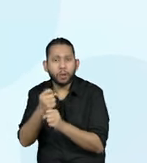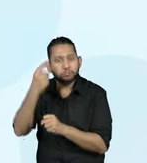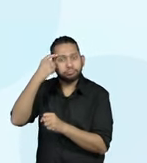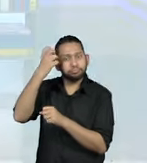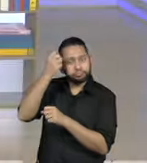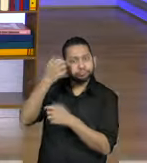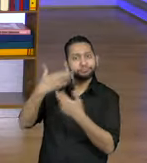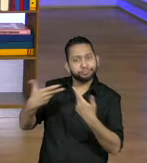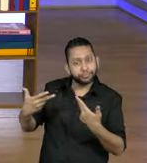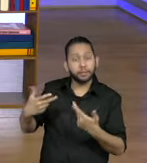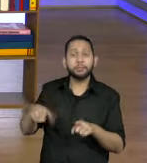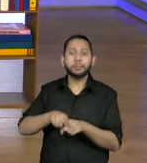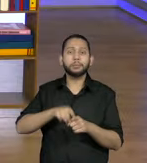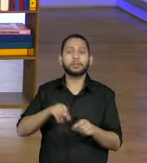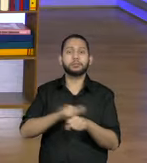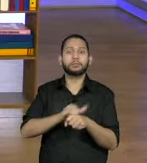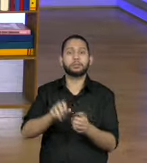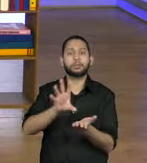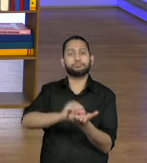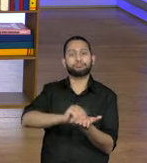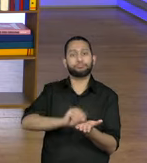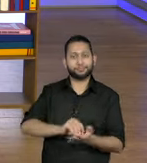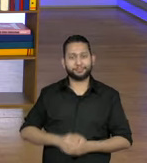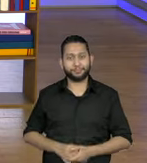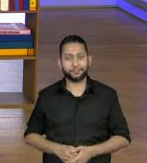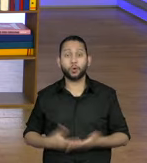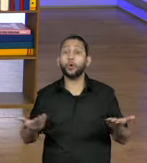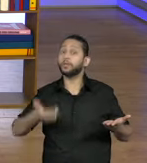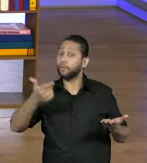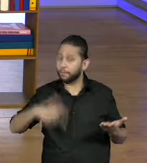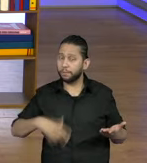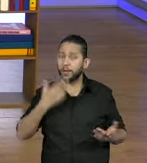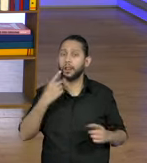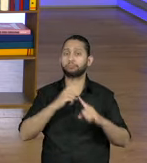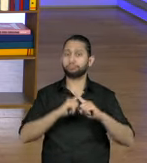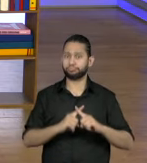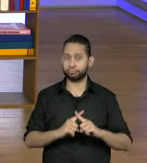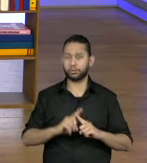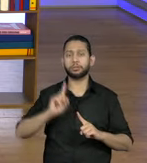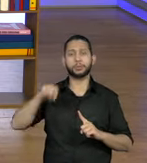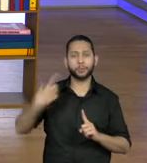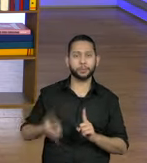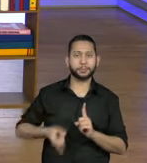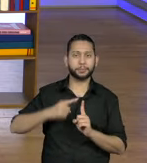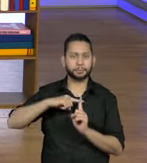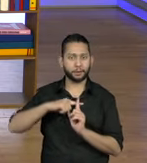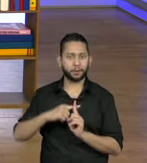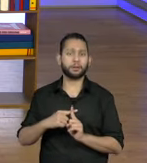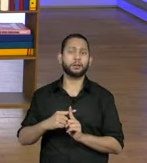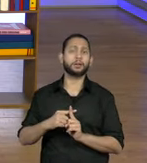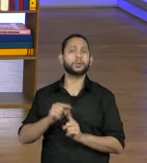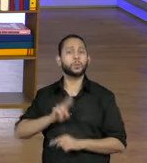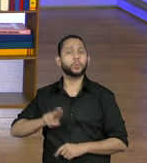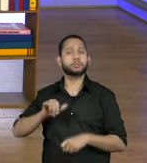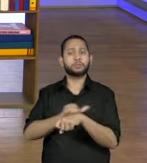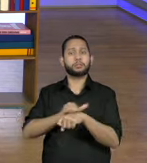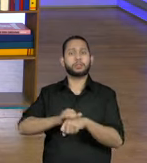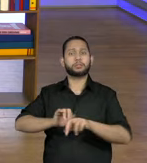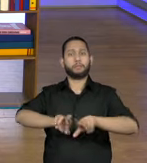mais de multiplicação, a gente volta a falar de adição também, e aí em diversas estratégias